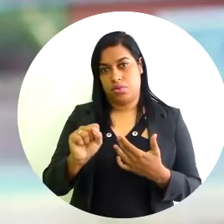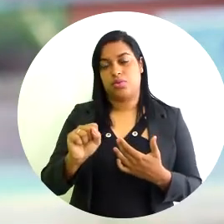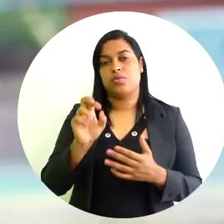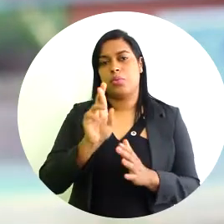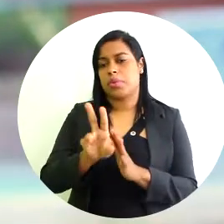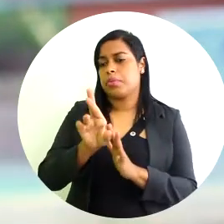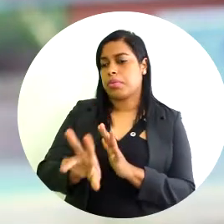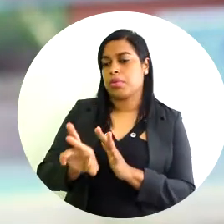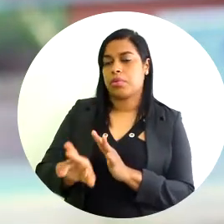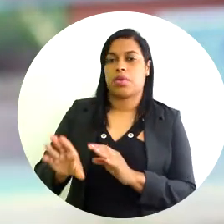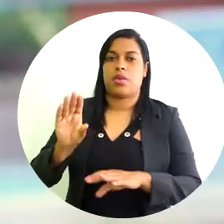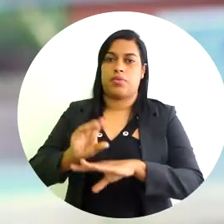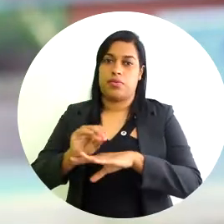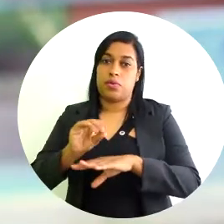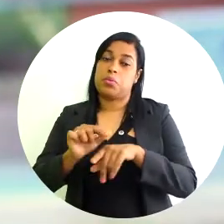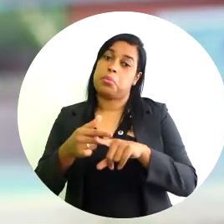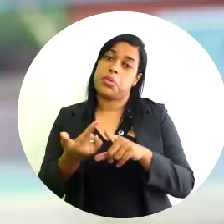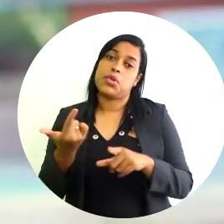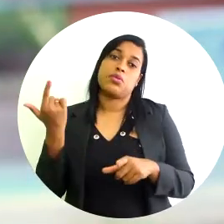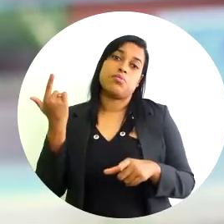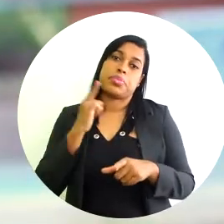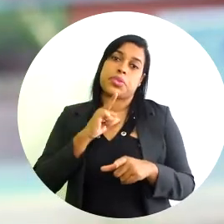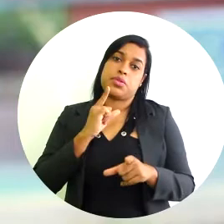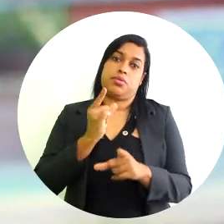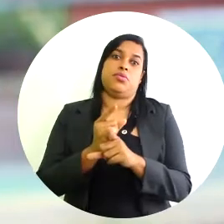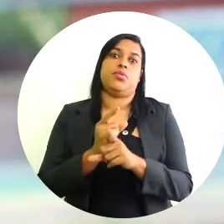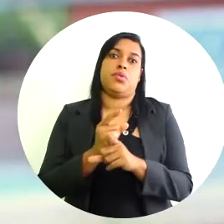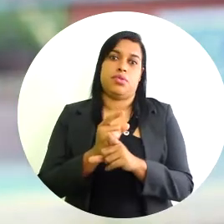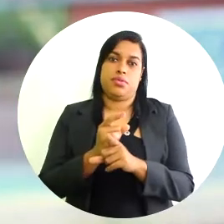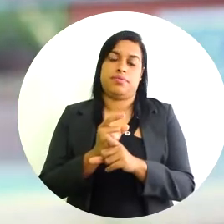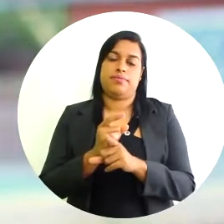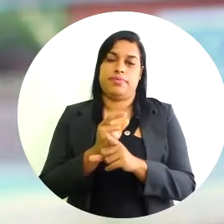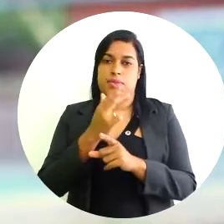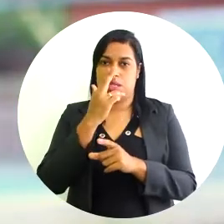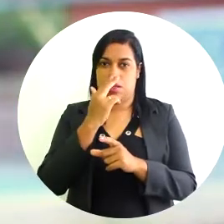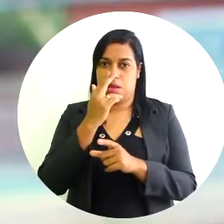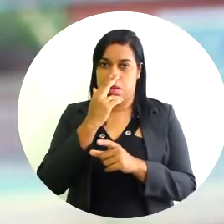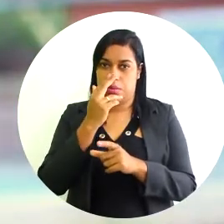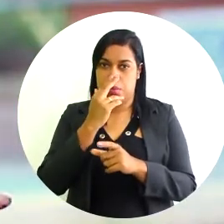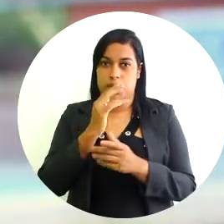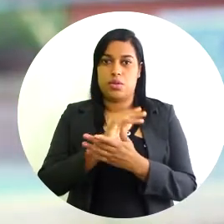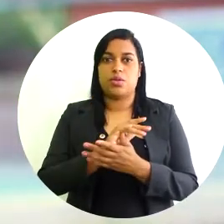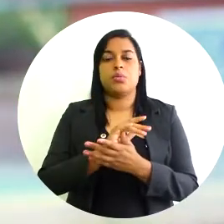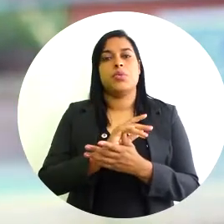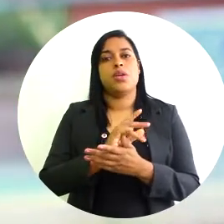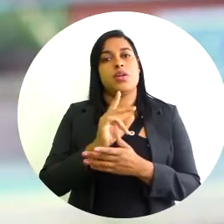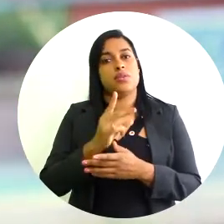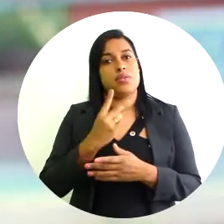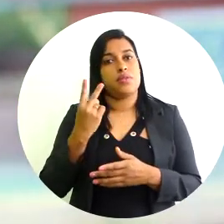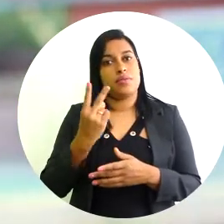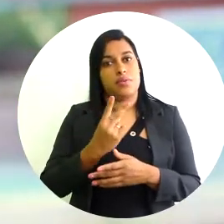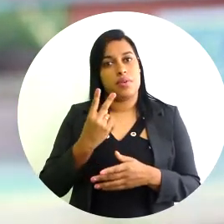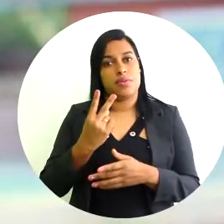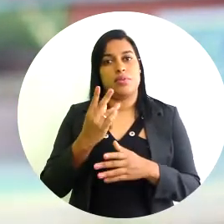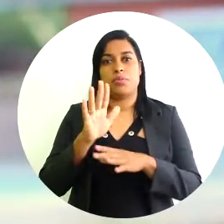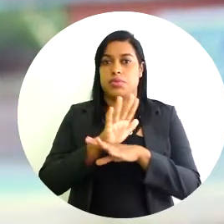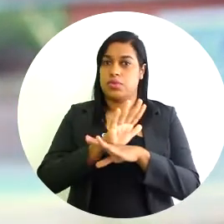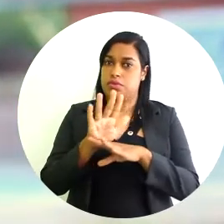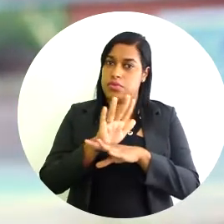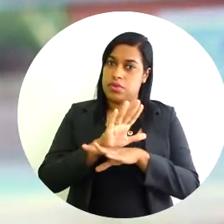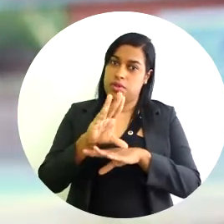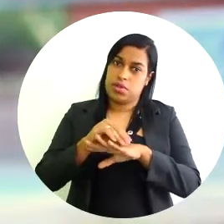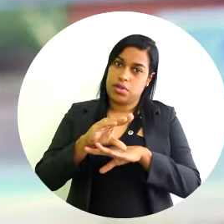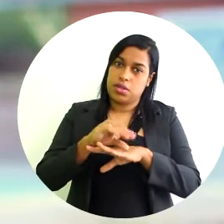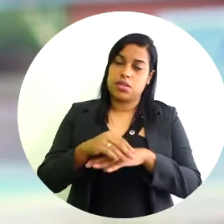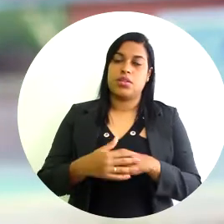na foto, mas que eu consigo identificar. Da mesma forma, isso é válido para os vídeos. Os vídeos